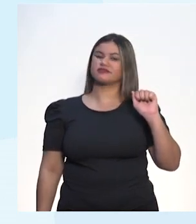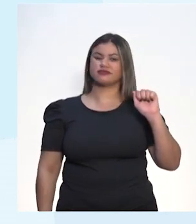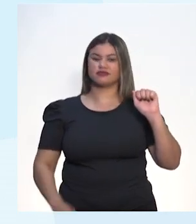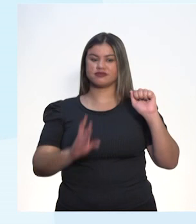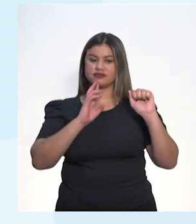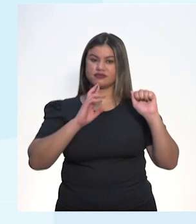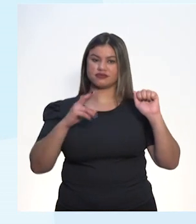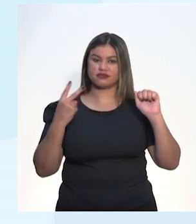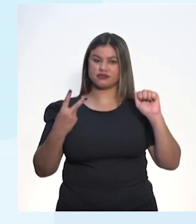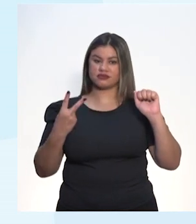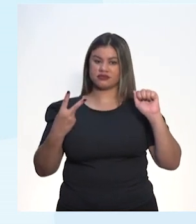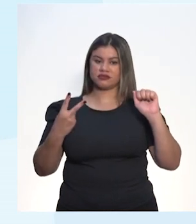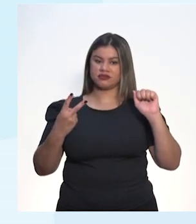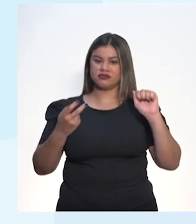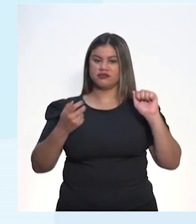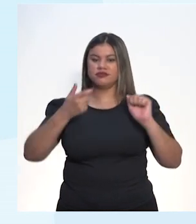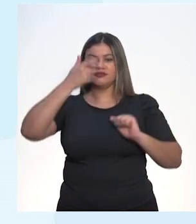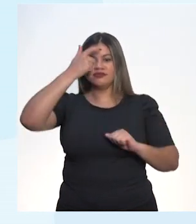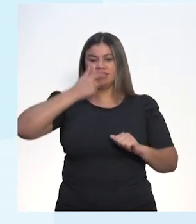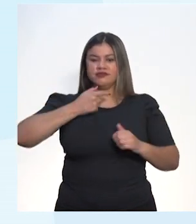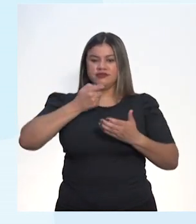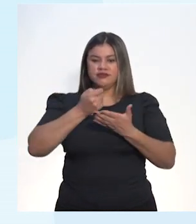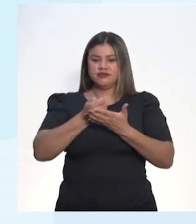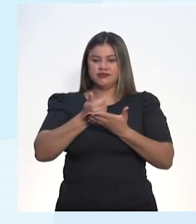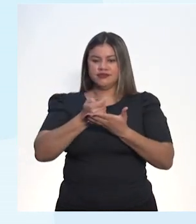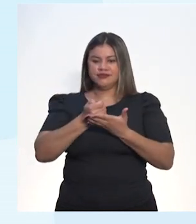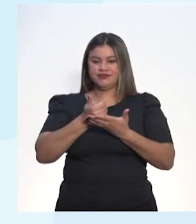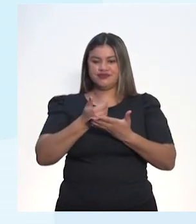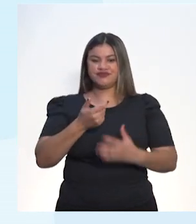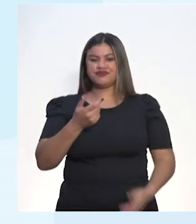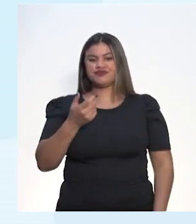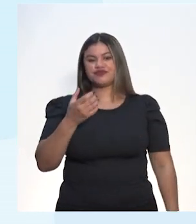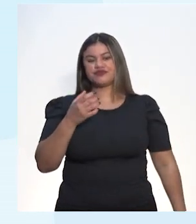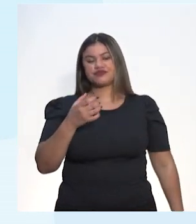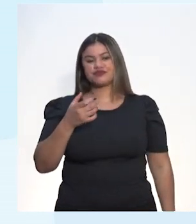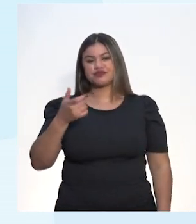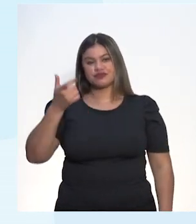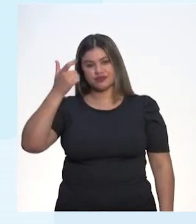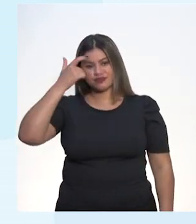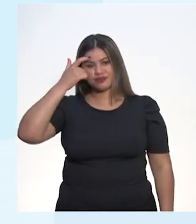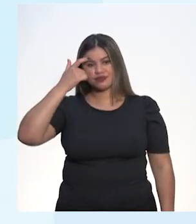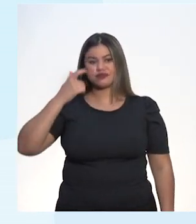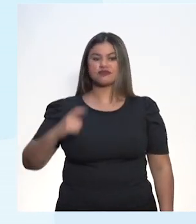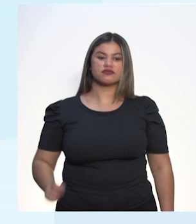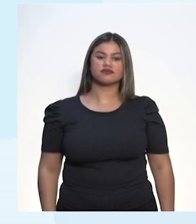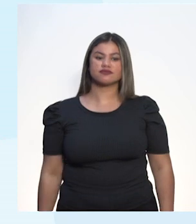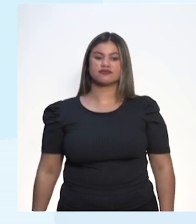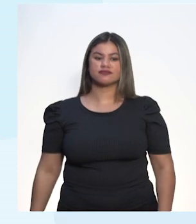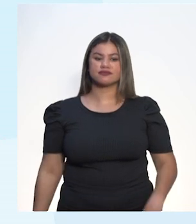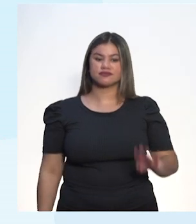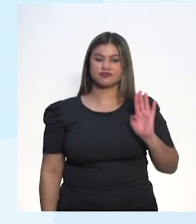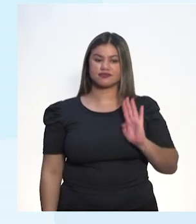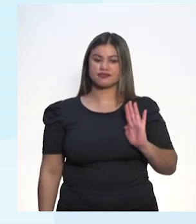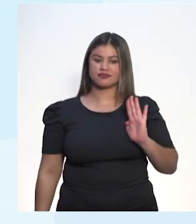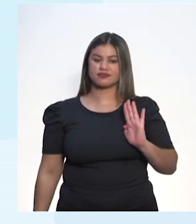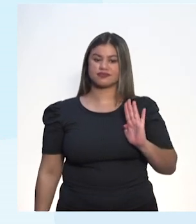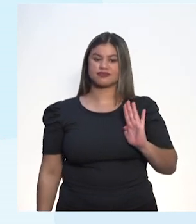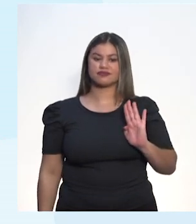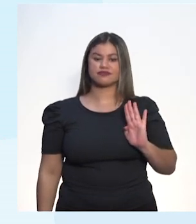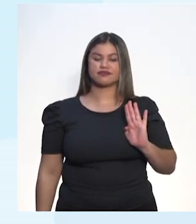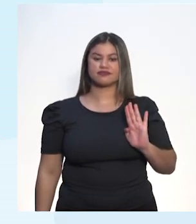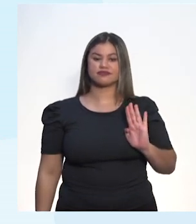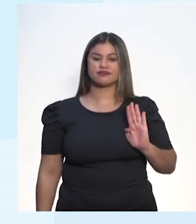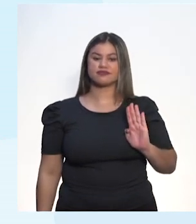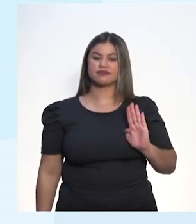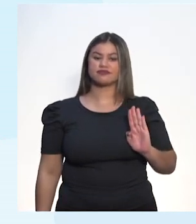resultados. Ou é cara, ou é coroa, certo? Na letra B,